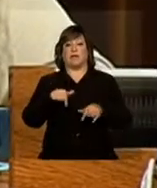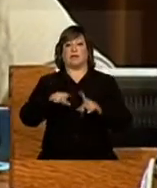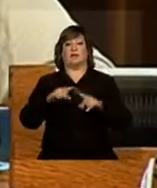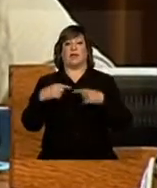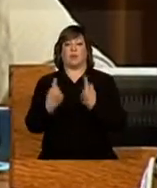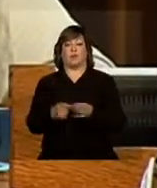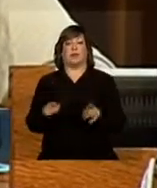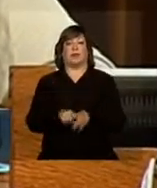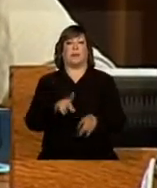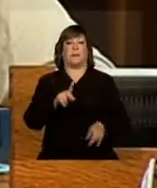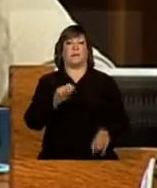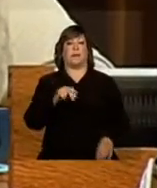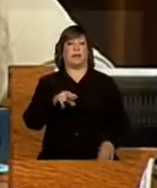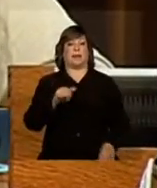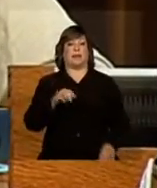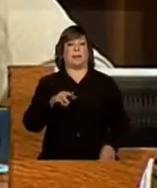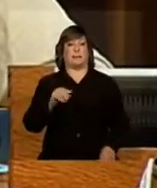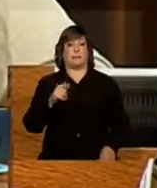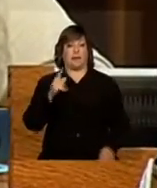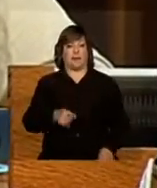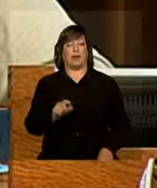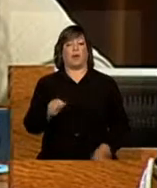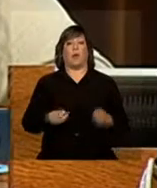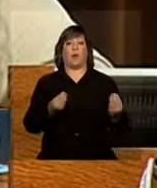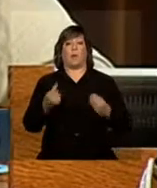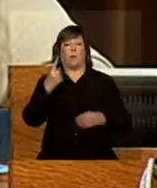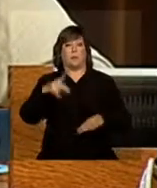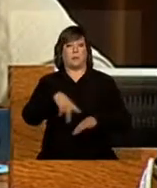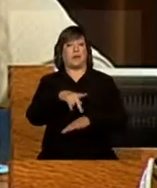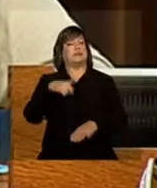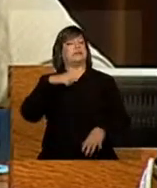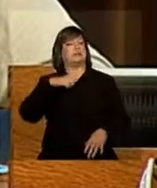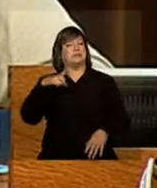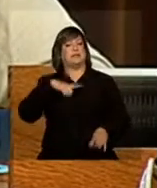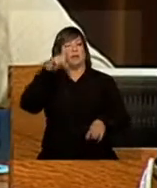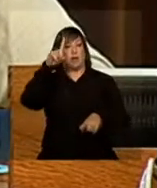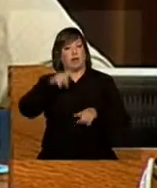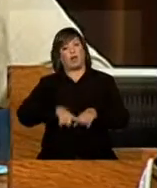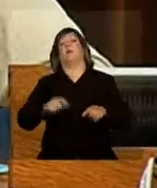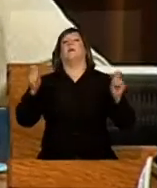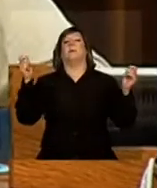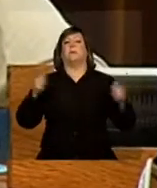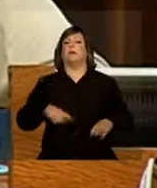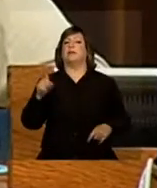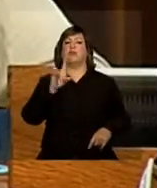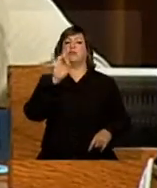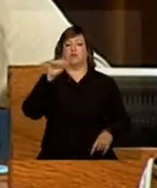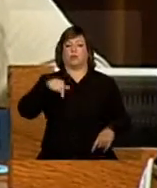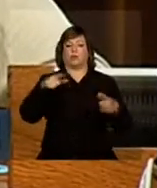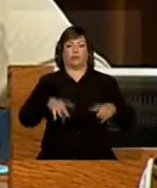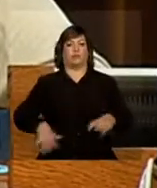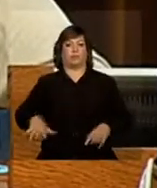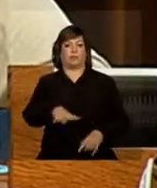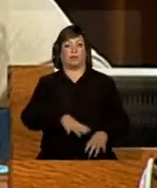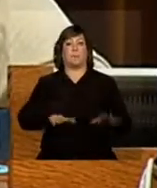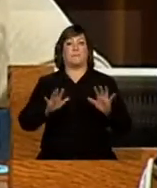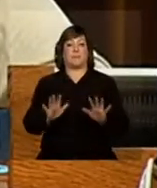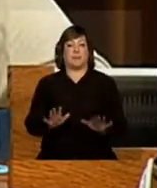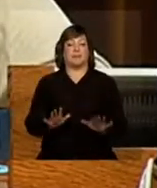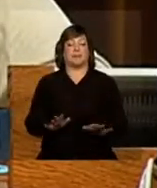de Panamá, como um país que tem total capacidade, não só aqui na região, de